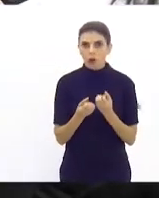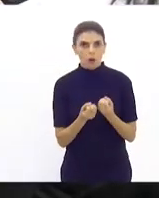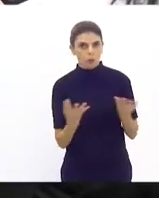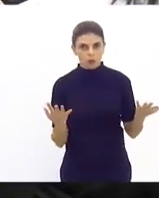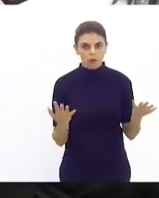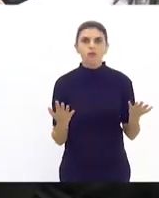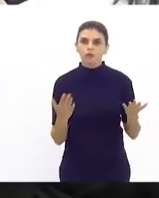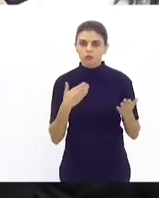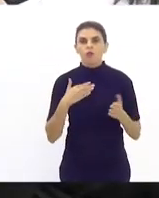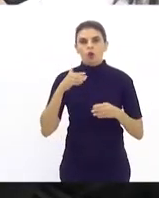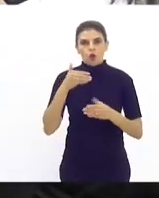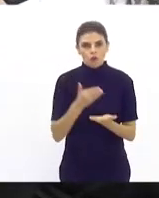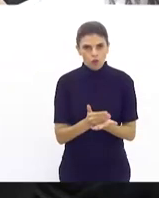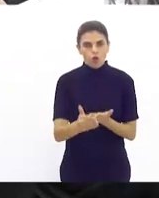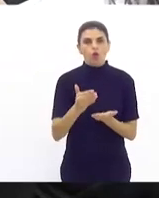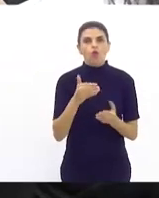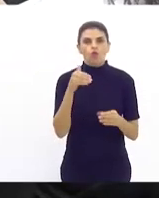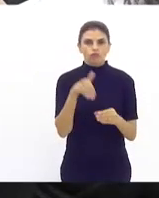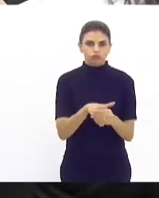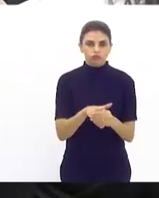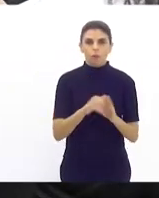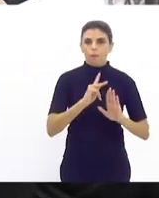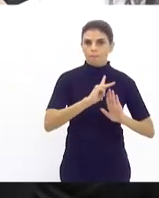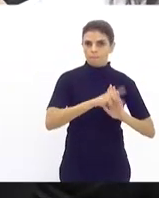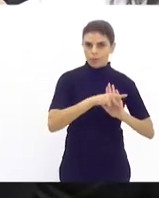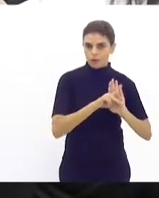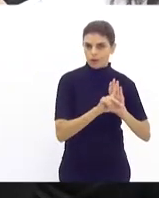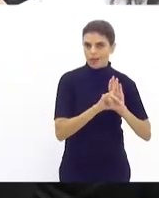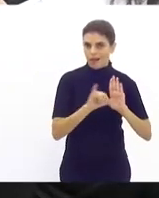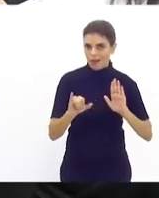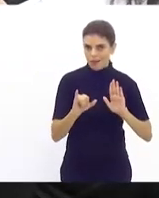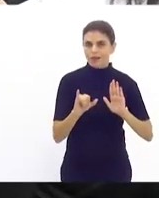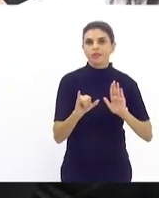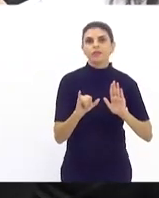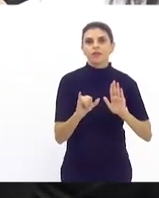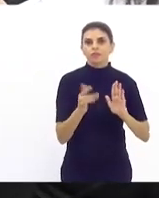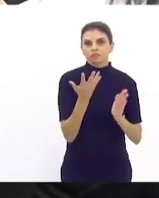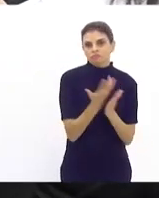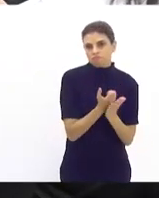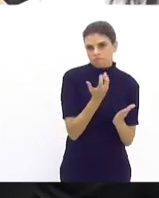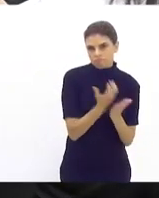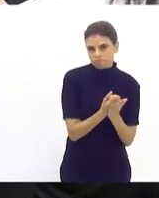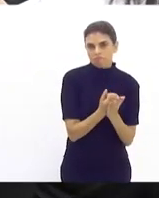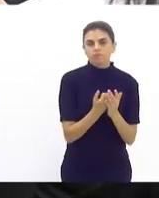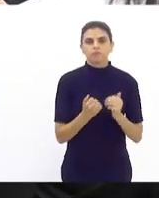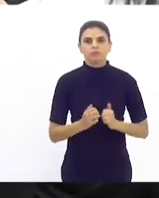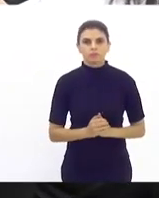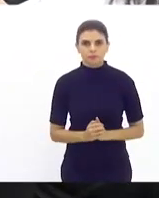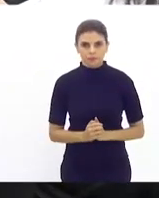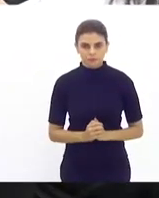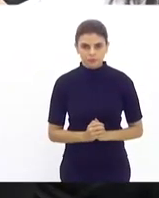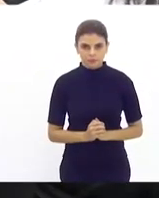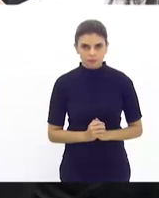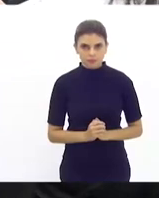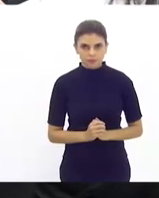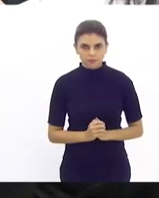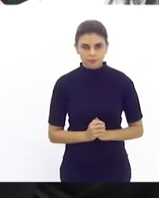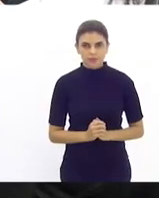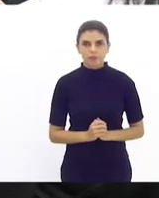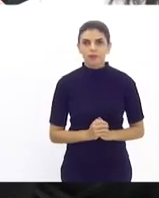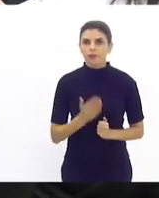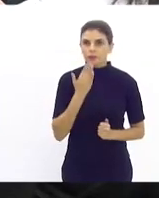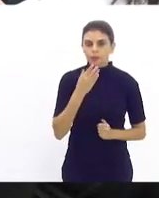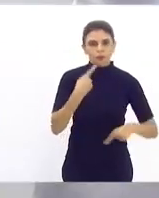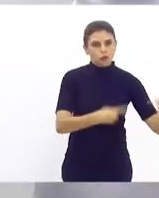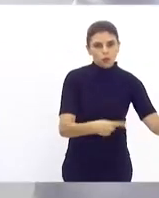votar em bloco, então, e os projetos pela anexação, ressalvados o 36 e o 37, que estão retirados de pauta. Então, em